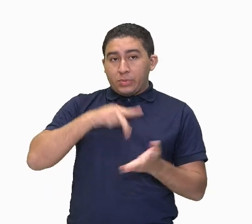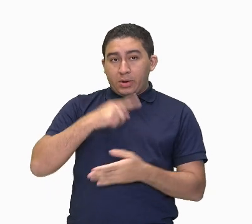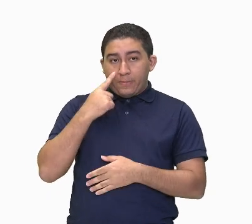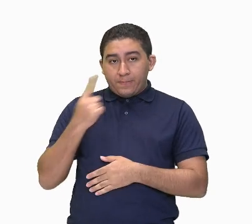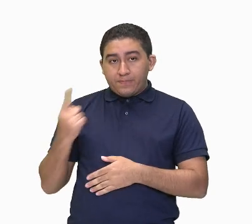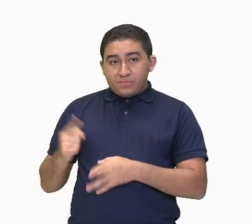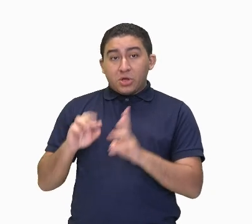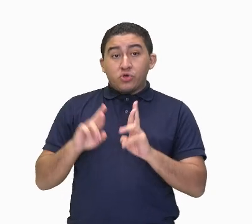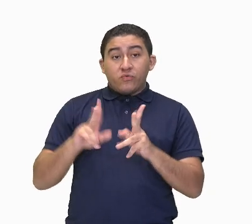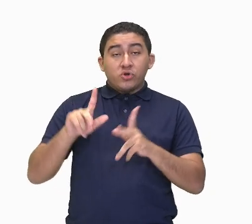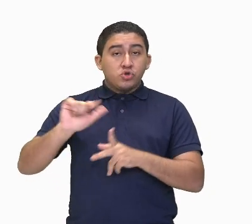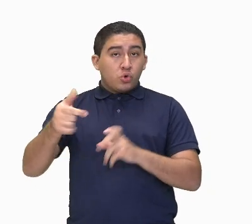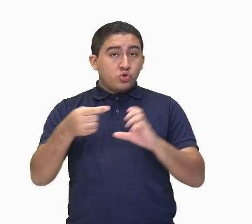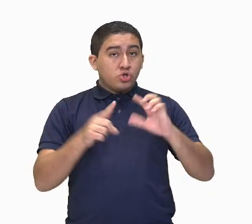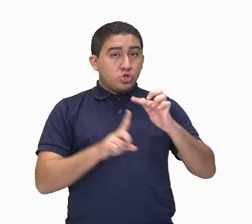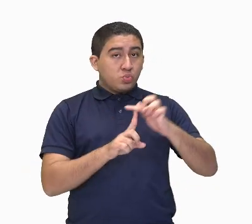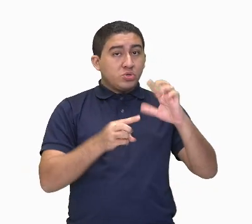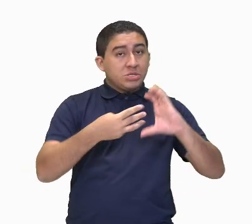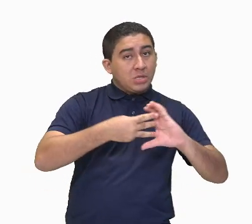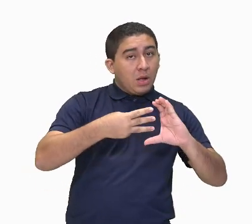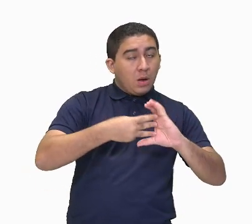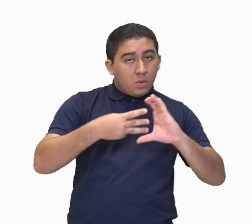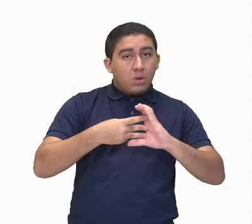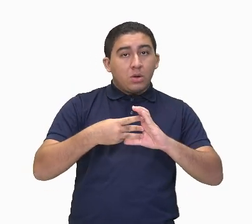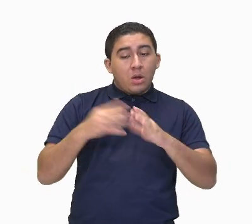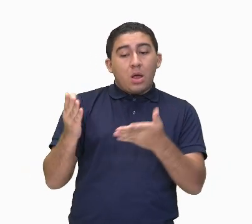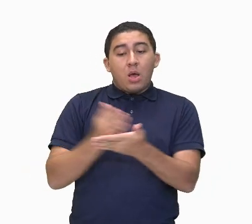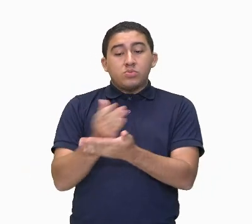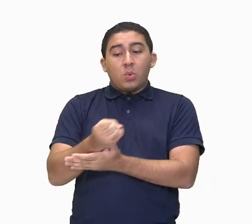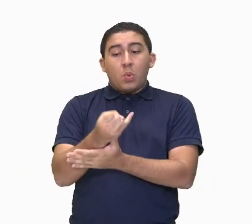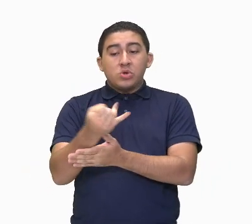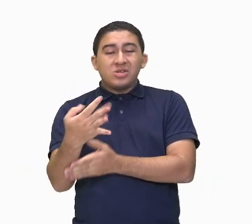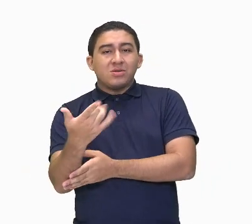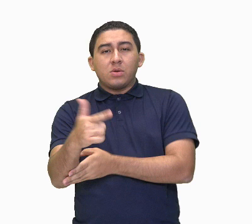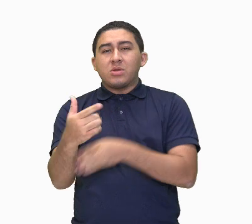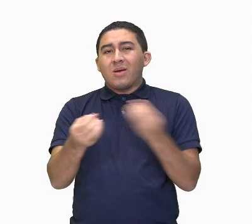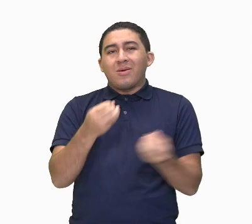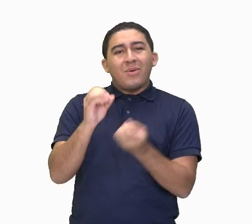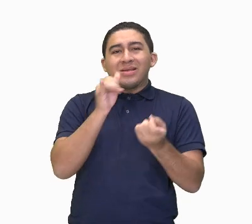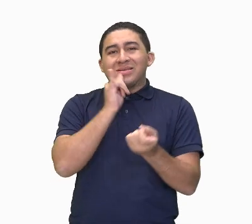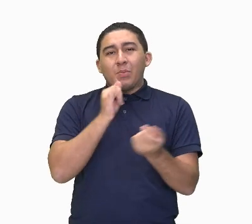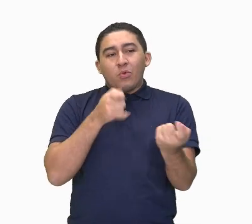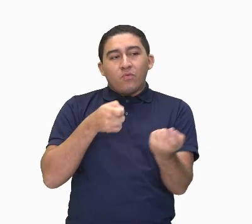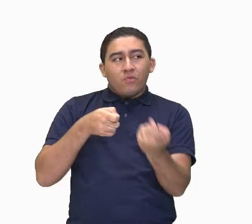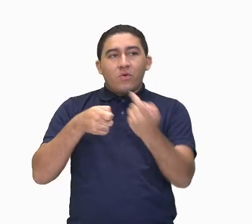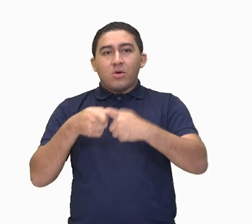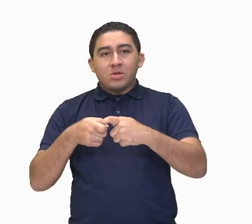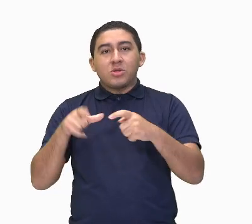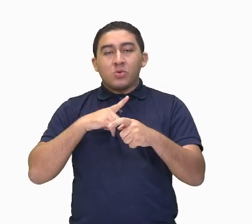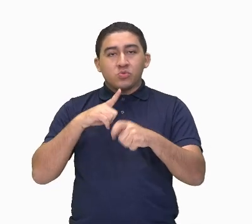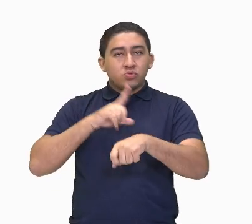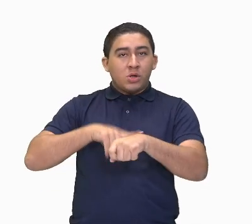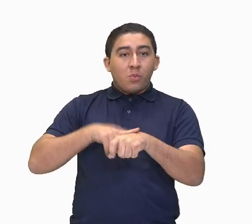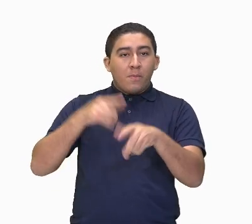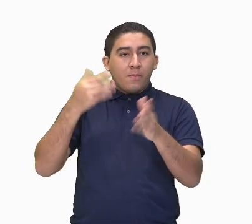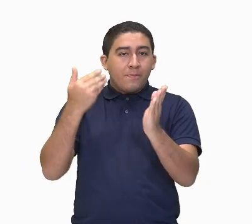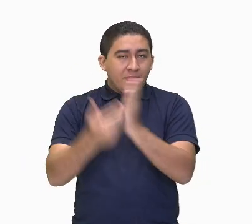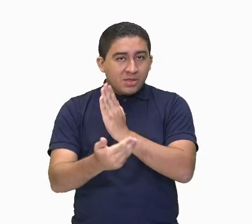a maioria dos neurônios não se regenera facilmente. Para isso, existe